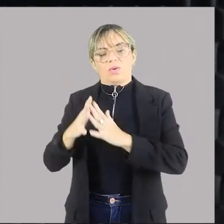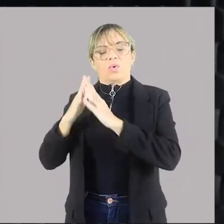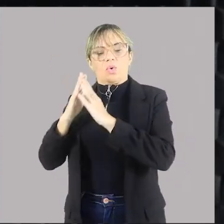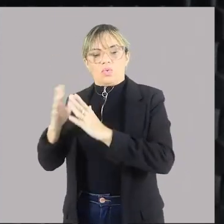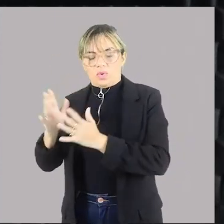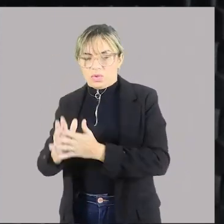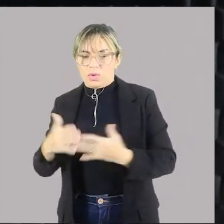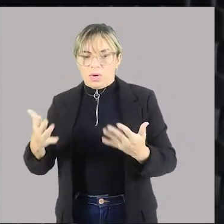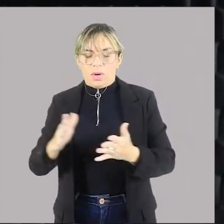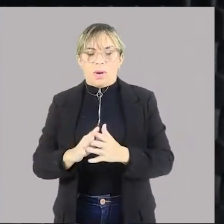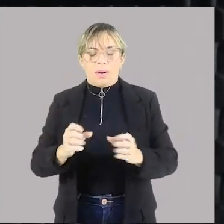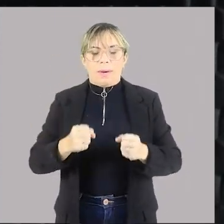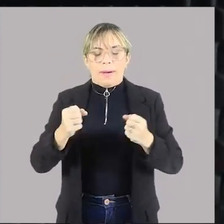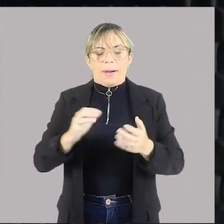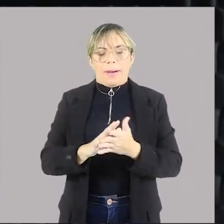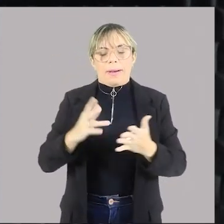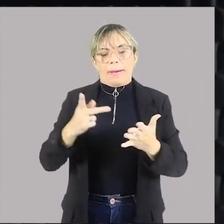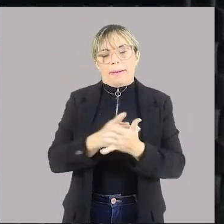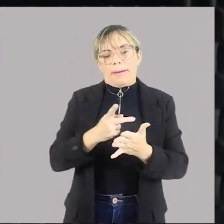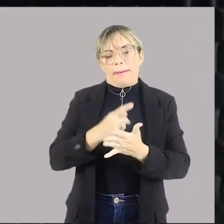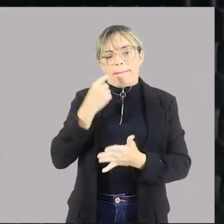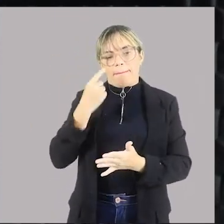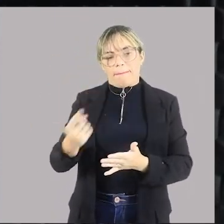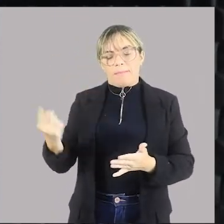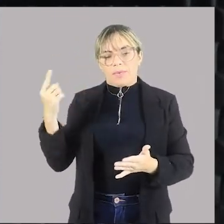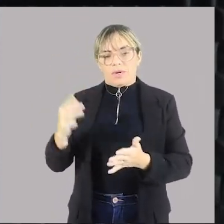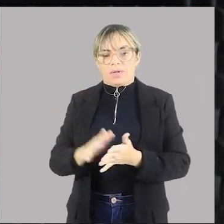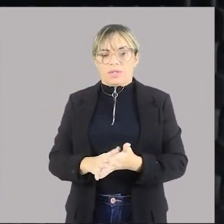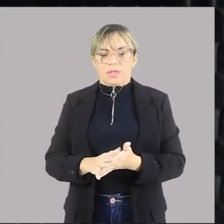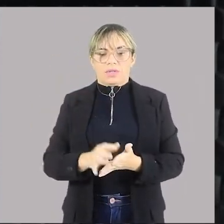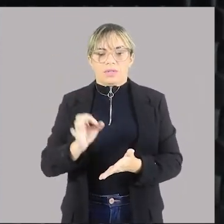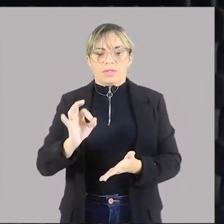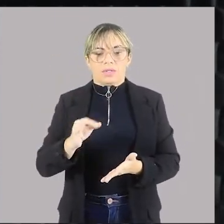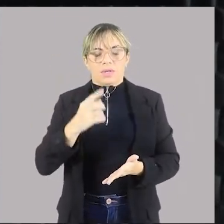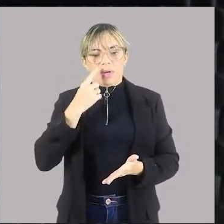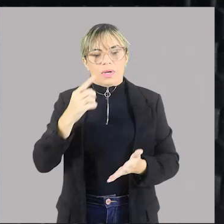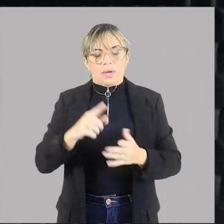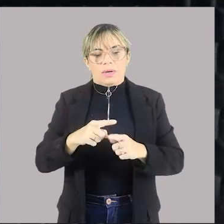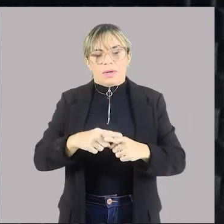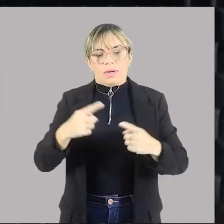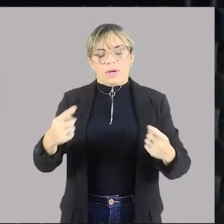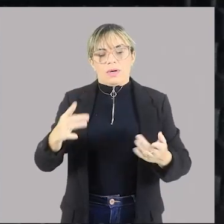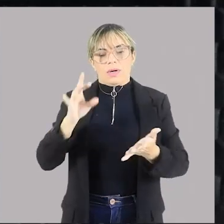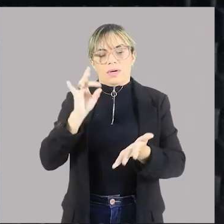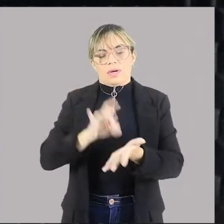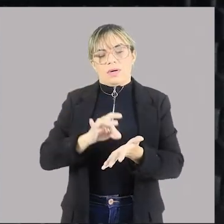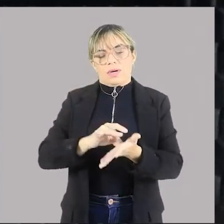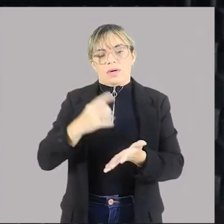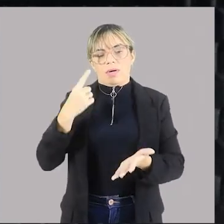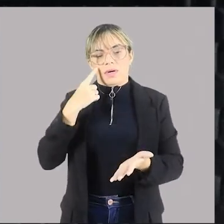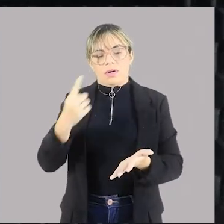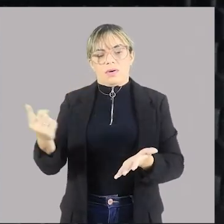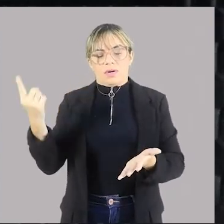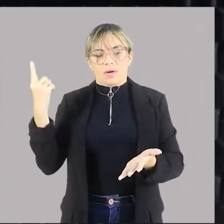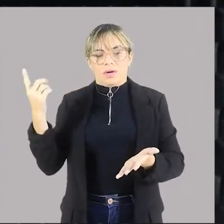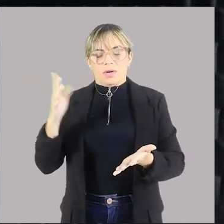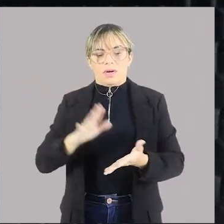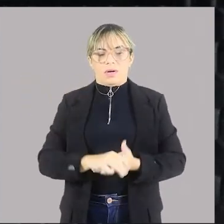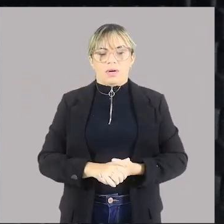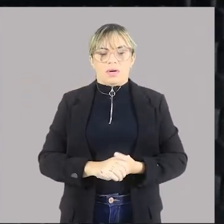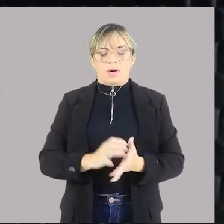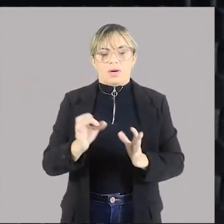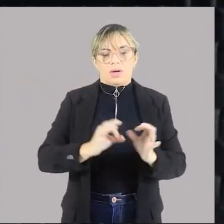porque todas as assertivas, a maior parte das assertivas são corretas, mas, na verdade, ela quer saber meramente sobre